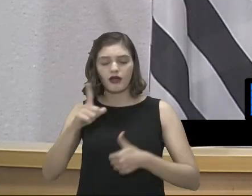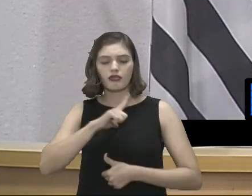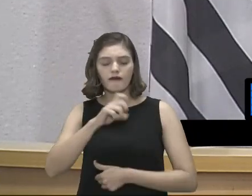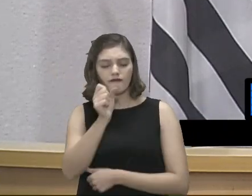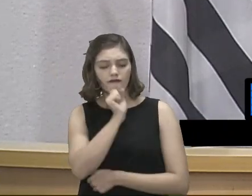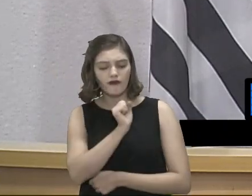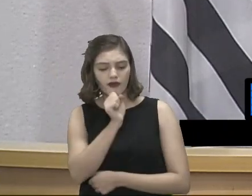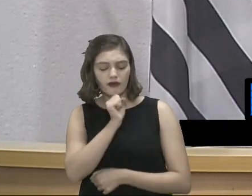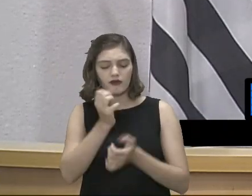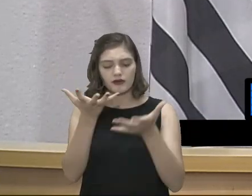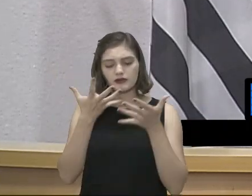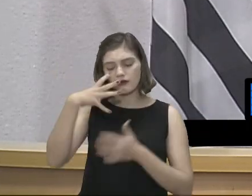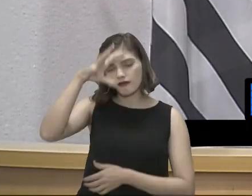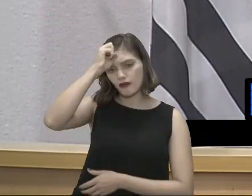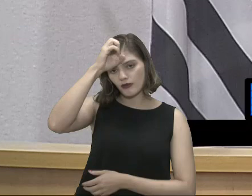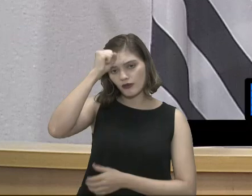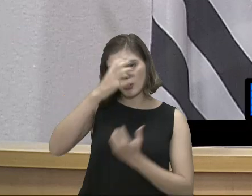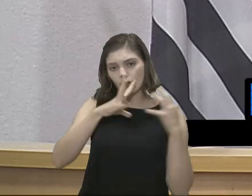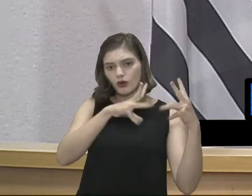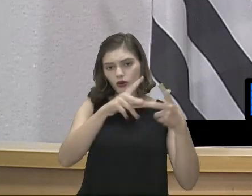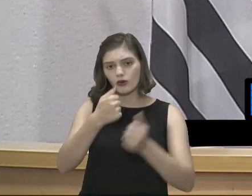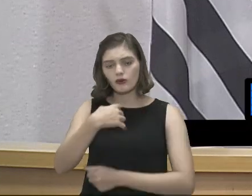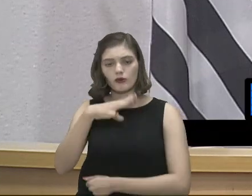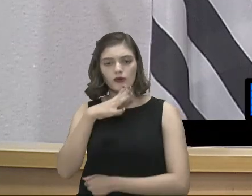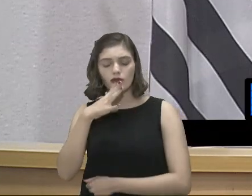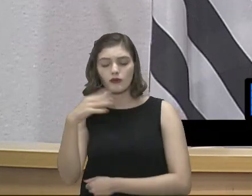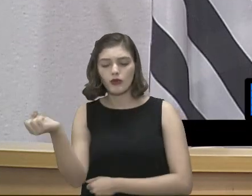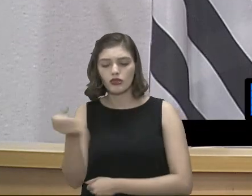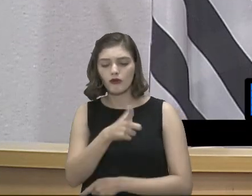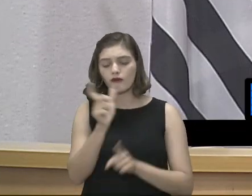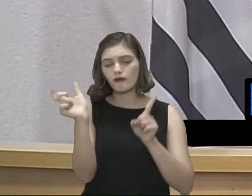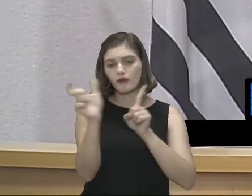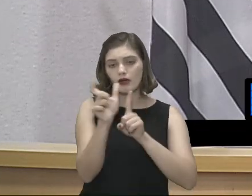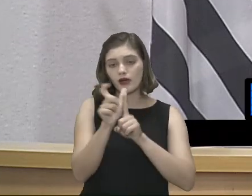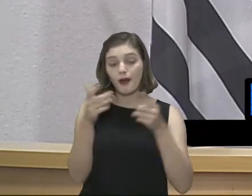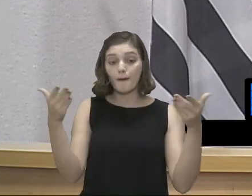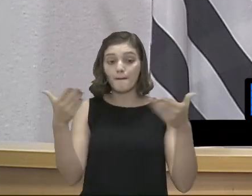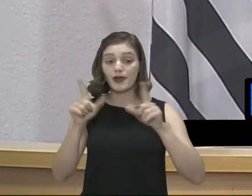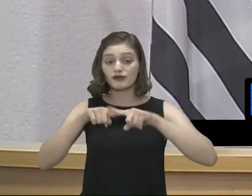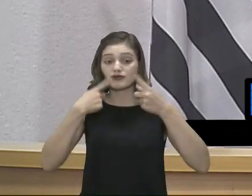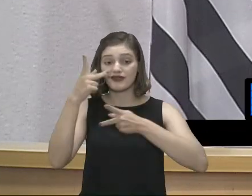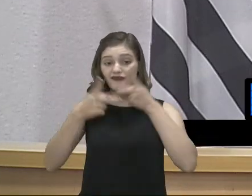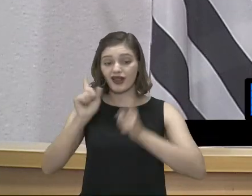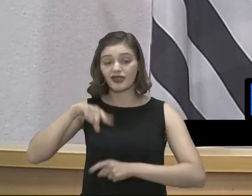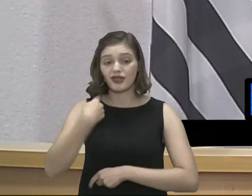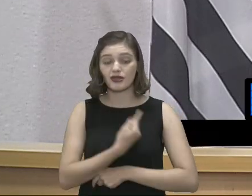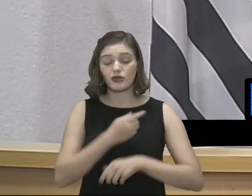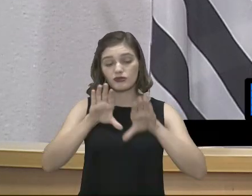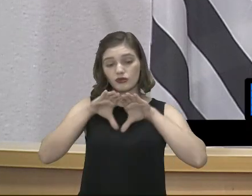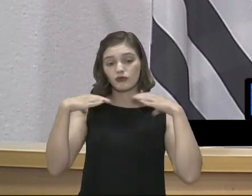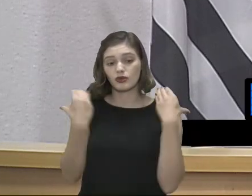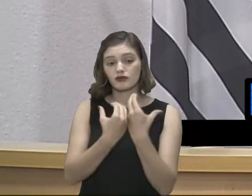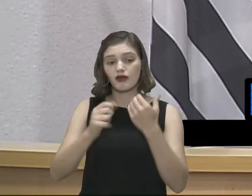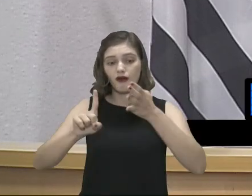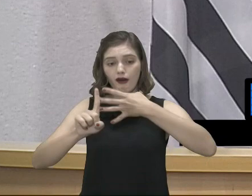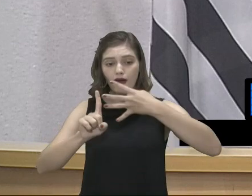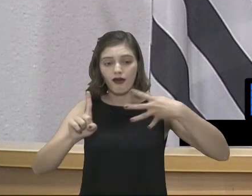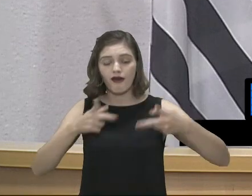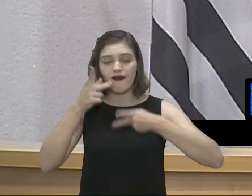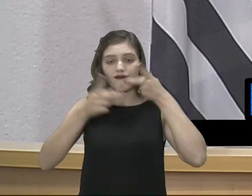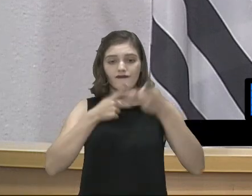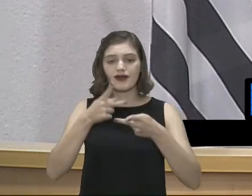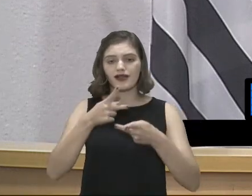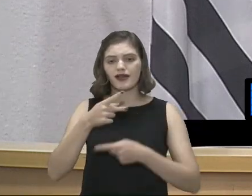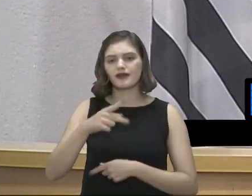idade que quiseram aprender, todo mundo conheceu uma nova palavra. Mas quando se diz da nossa comunidade, daí vem um